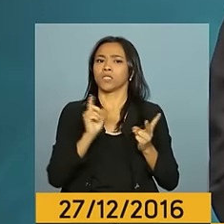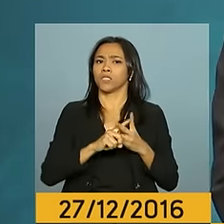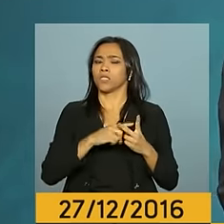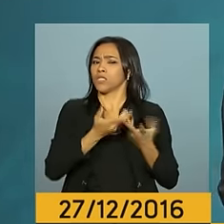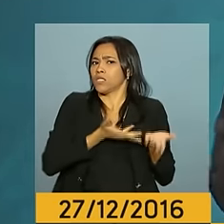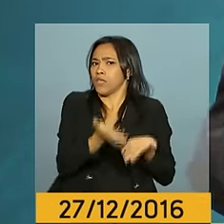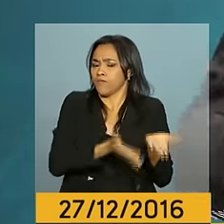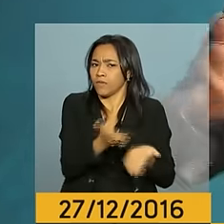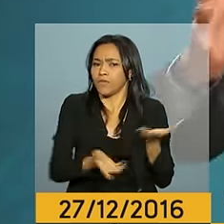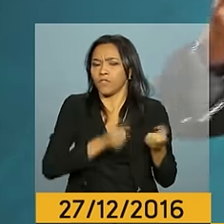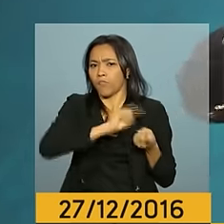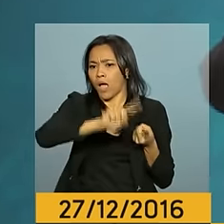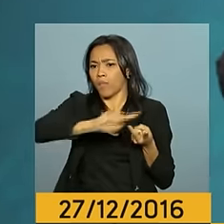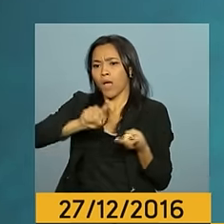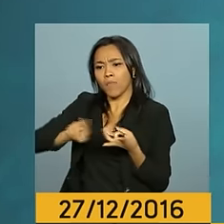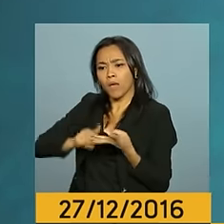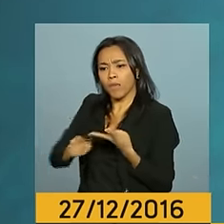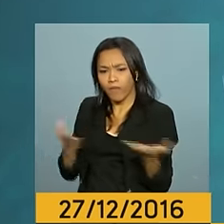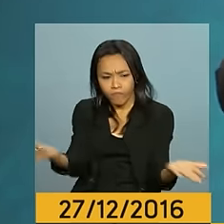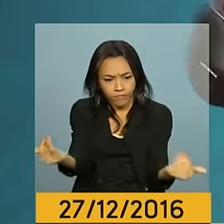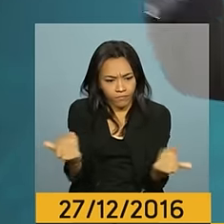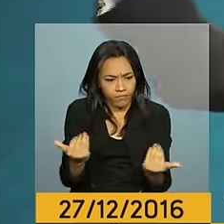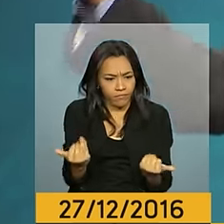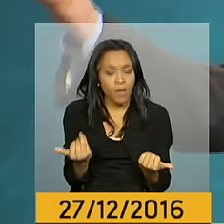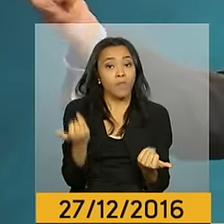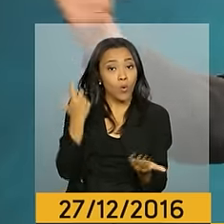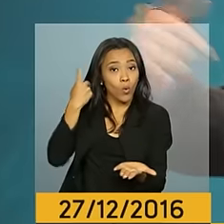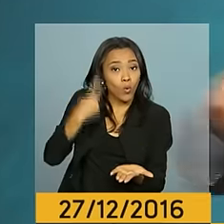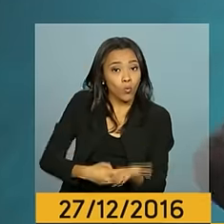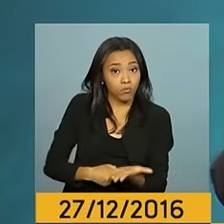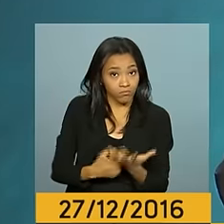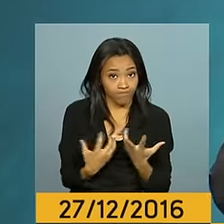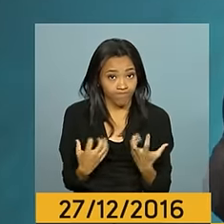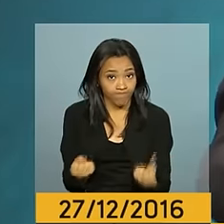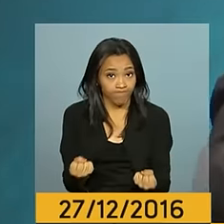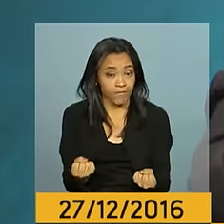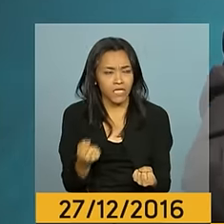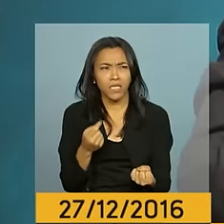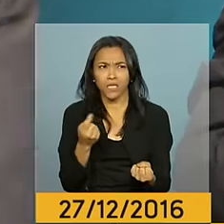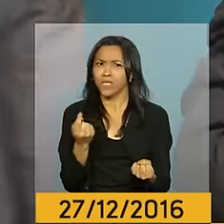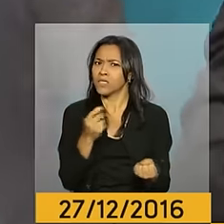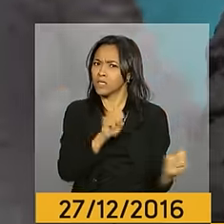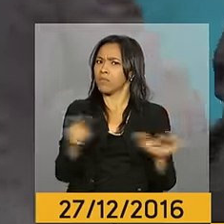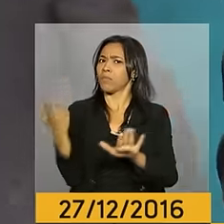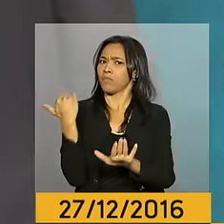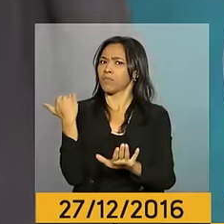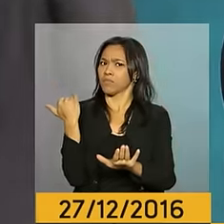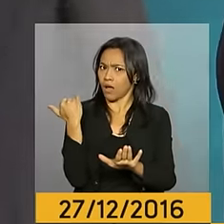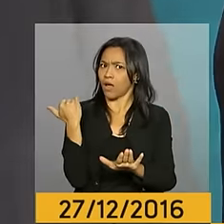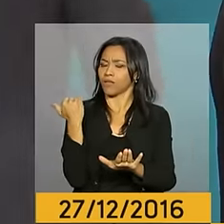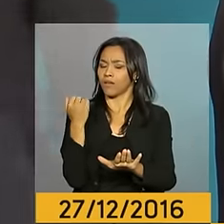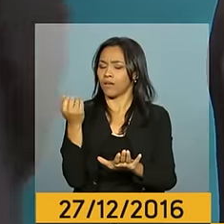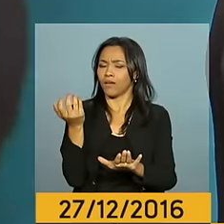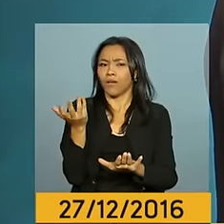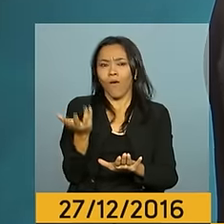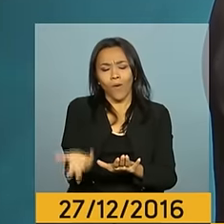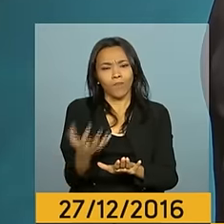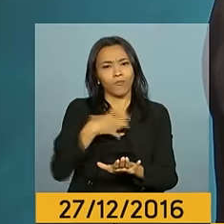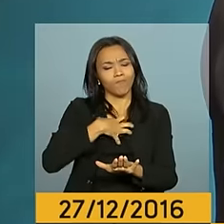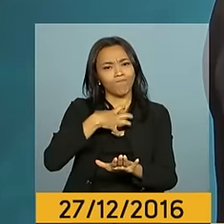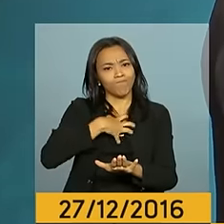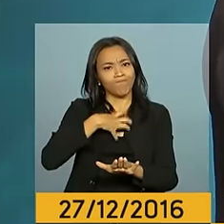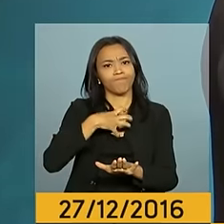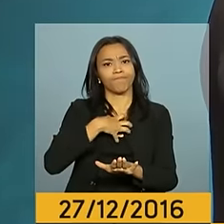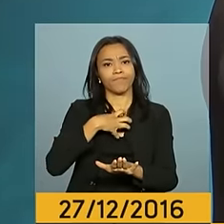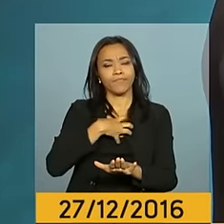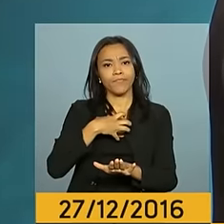serviços e vamos fazer um grande acordo e ainda agora na semana passada Olhe foi um gesto que